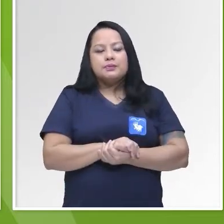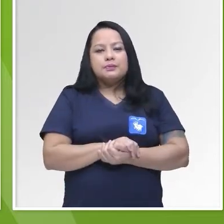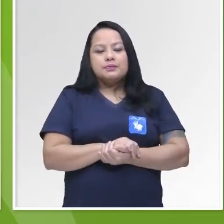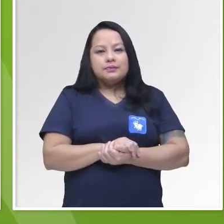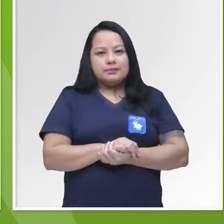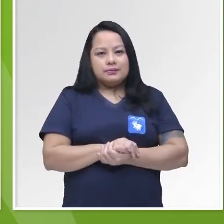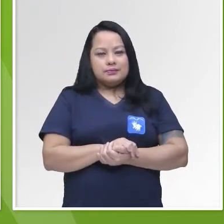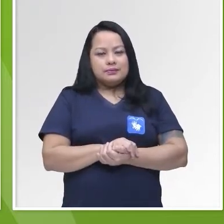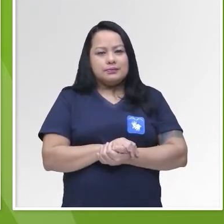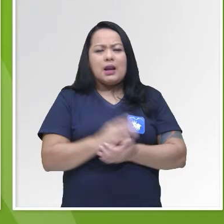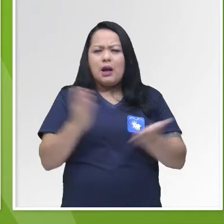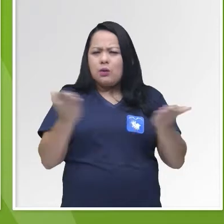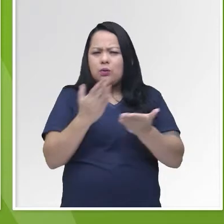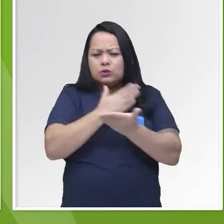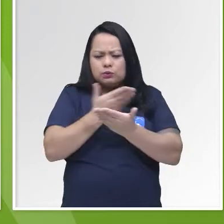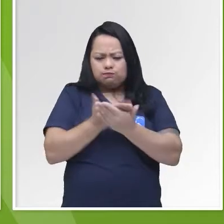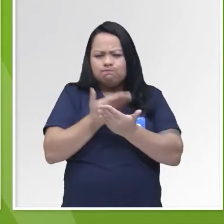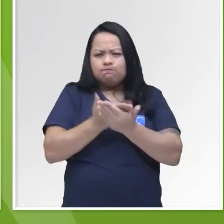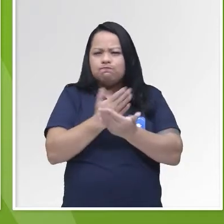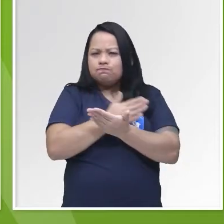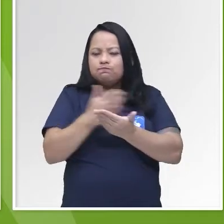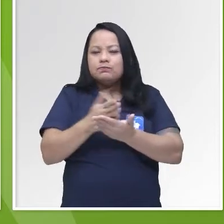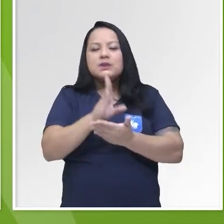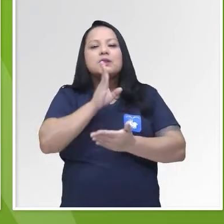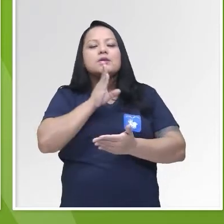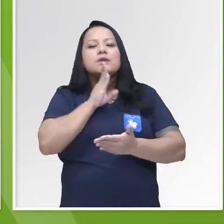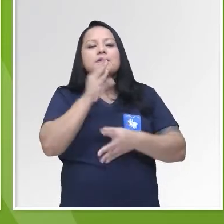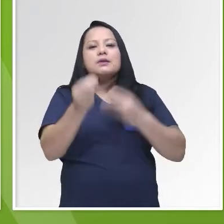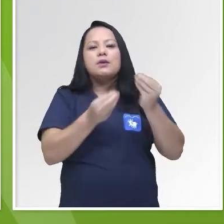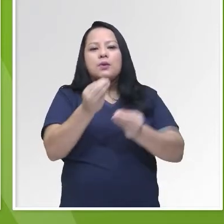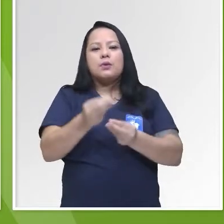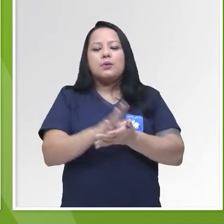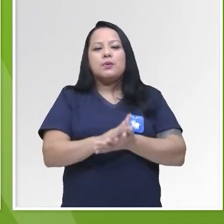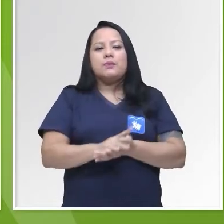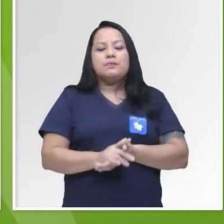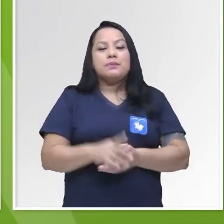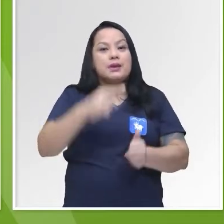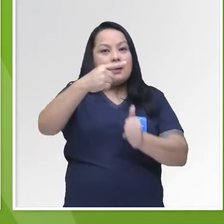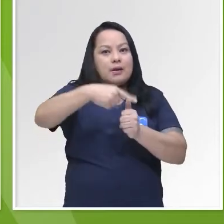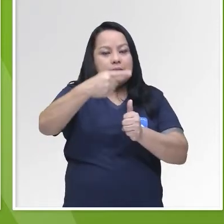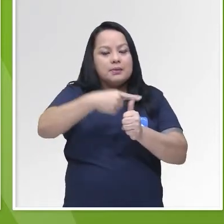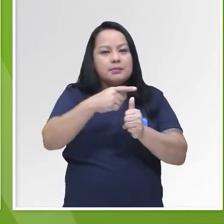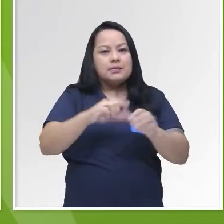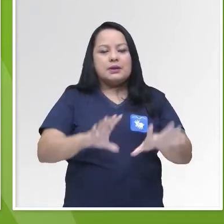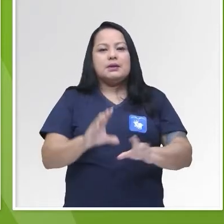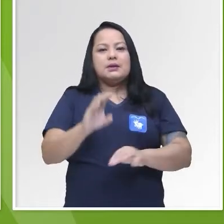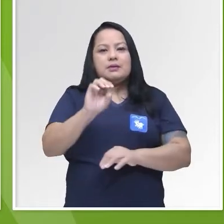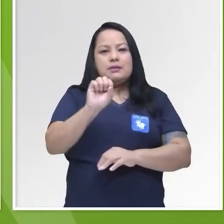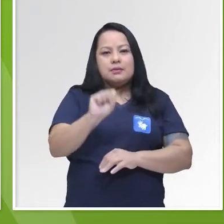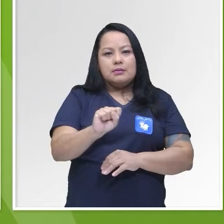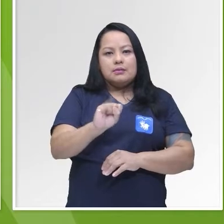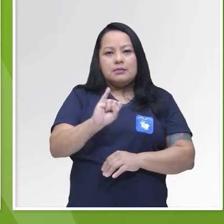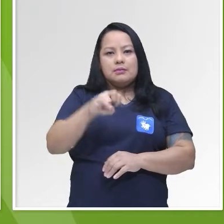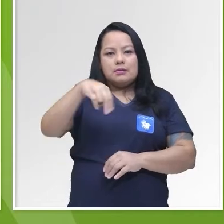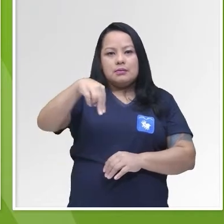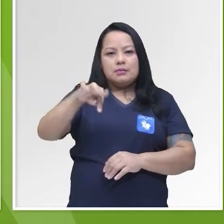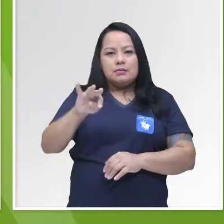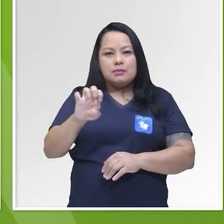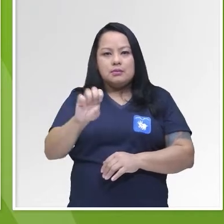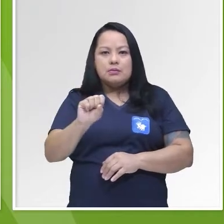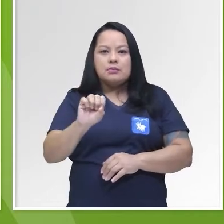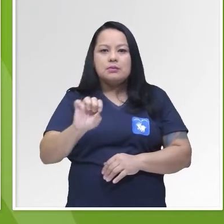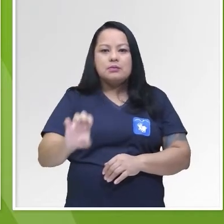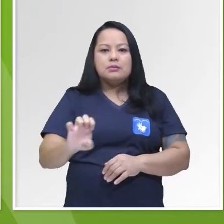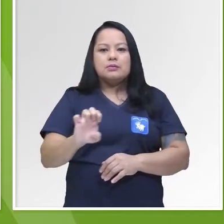nosso estudo, né? Conhecendo a reação de síntese ou adição, tá, gente? Então,